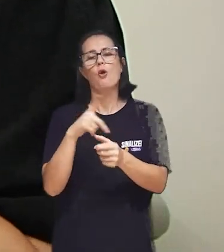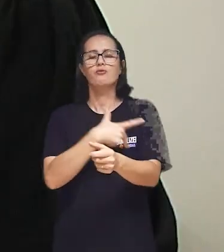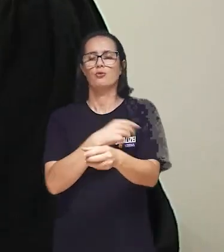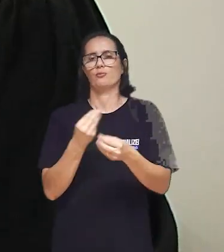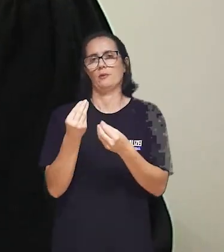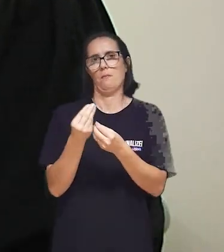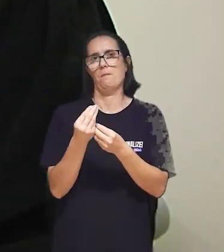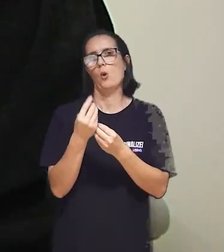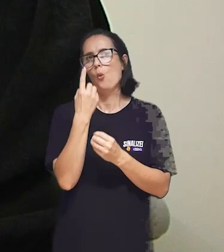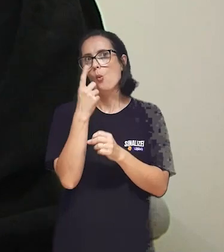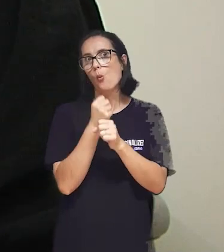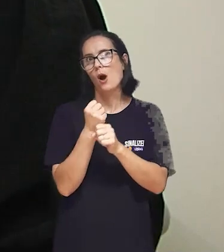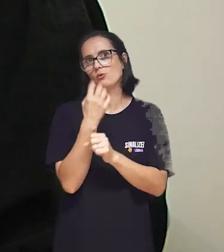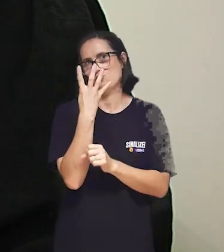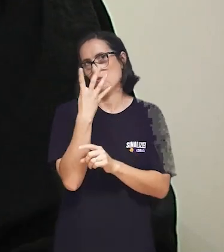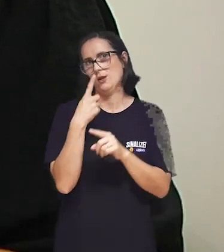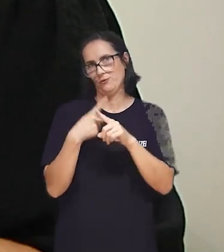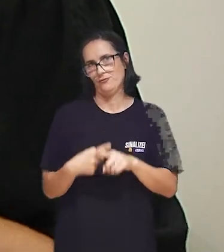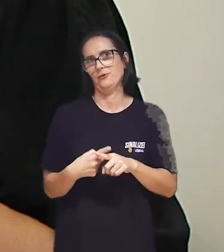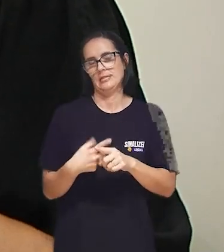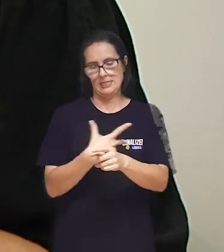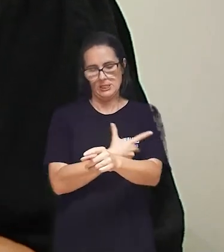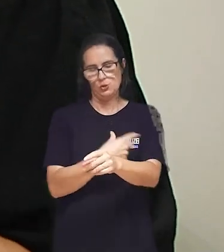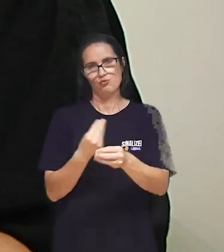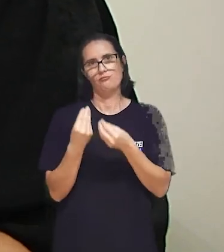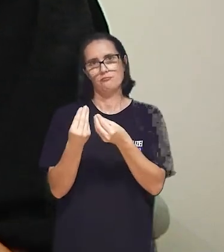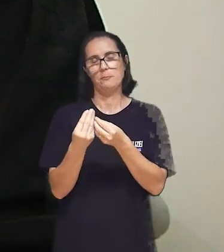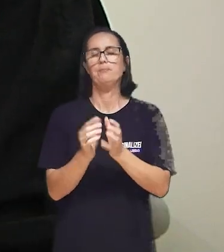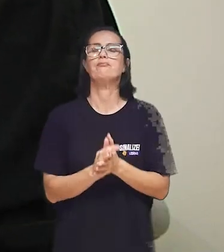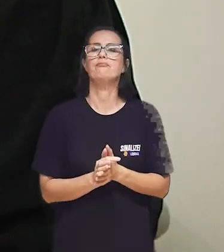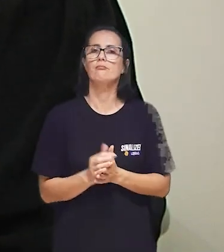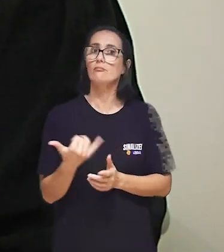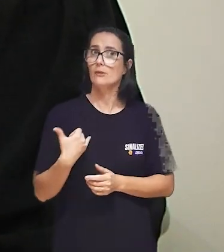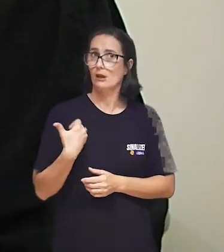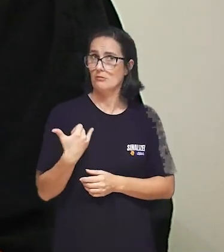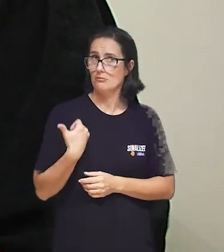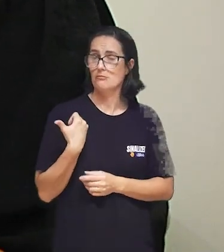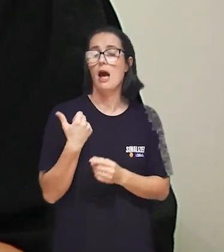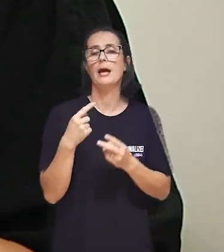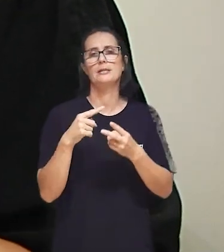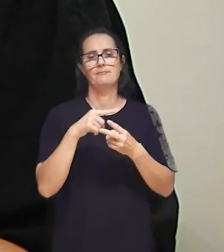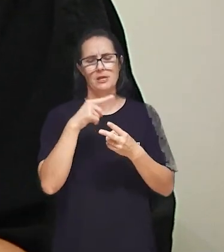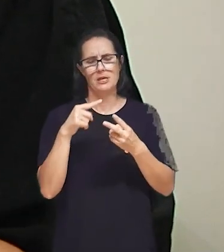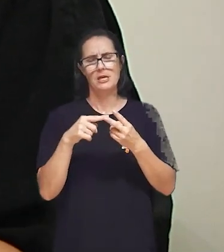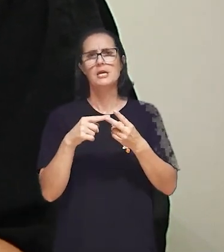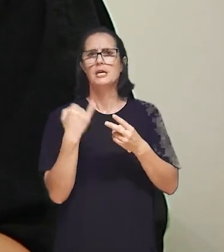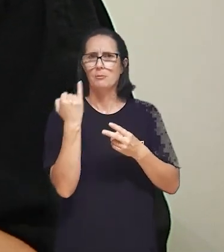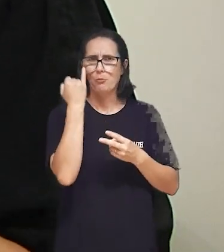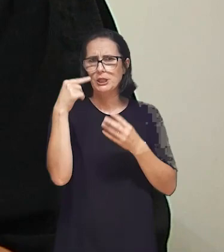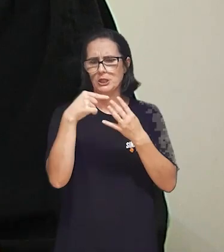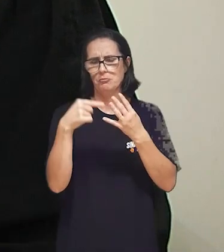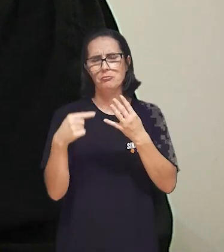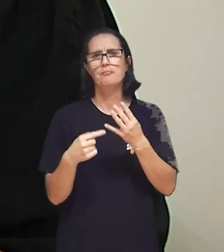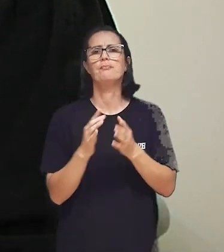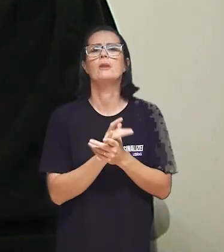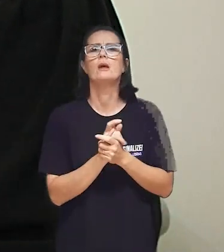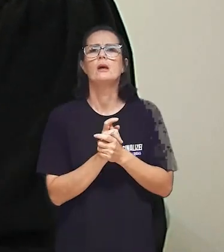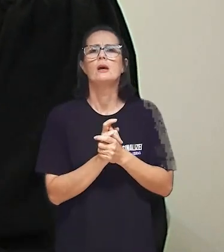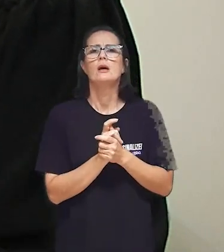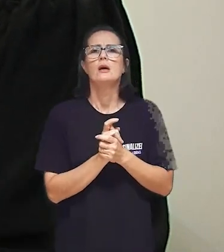ano. Além da idade, algumas outras questões são bastante importantes na doação de sangue.